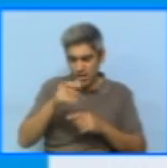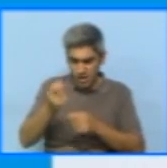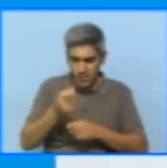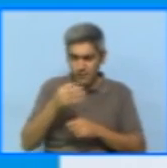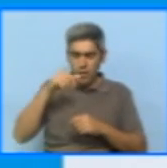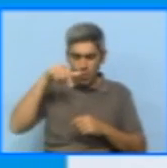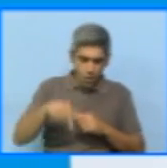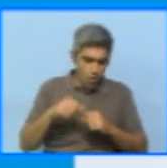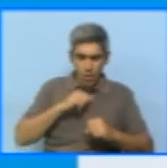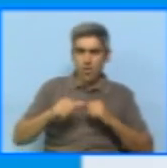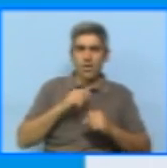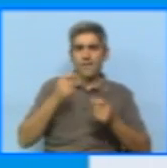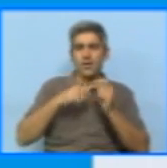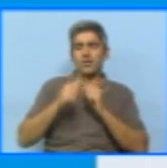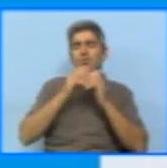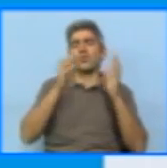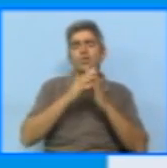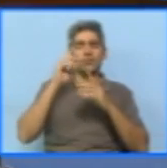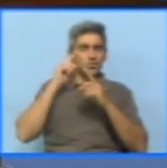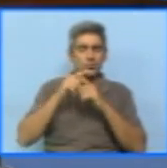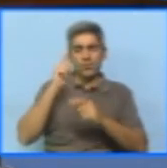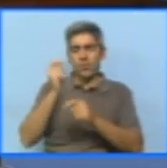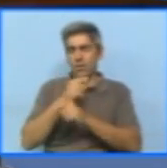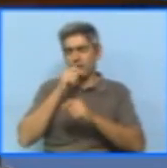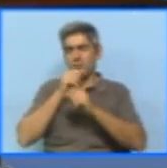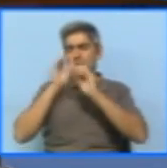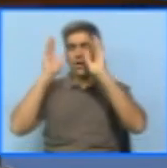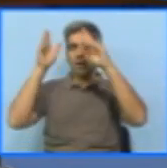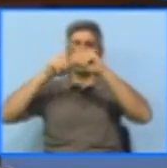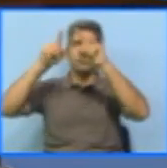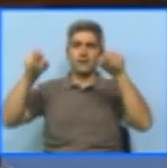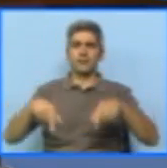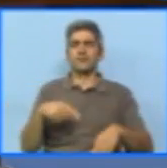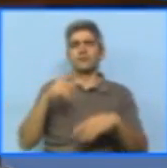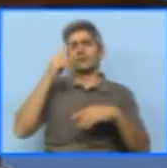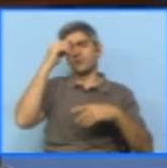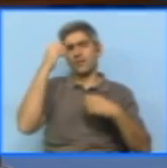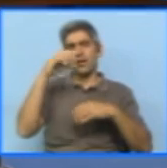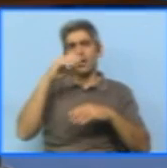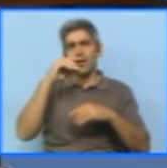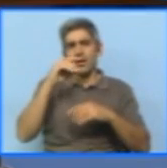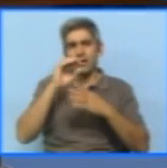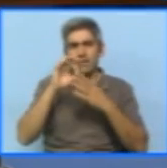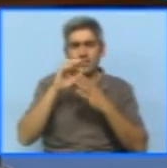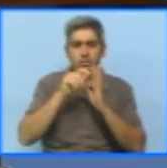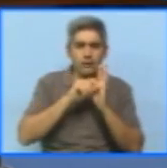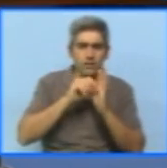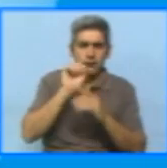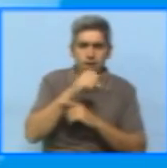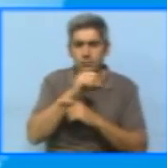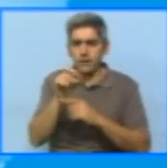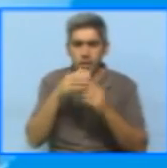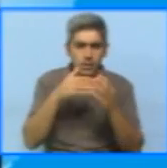foi logo vender tudo para comprar o campo. Não interessa lá o pormenor da ética ou não ética. O que